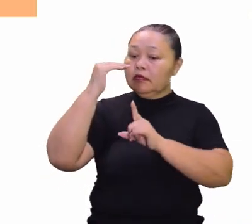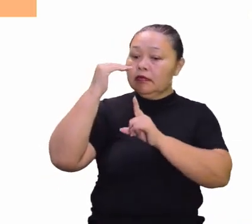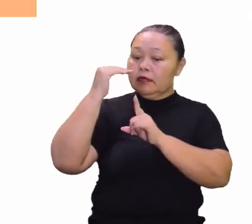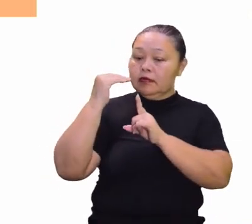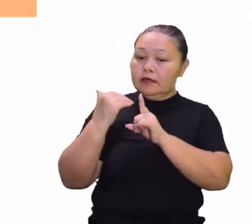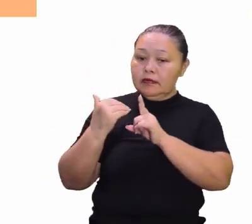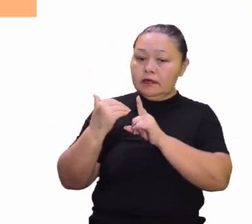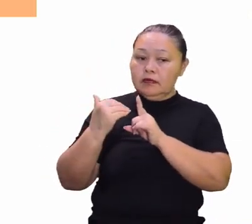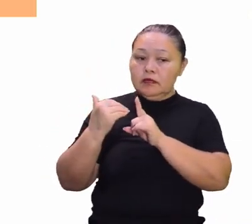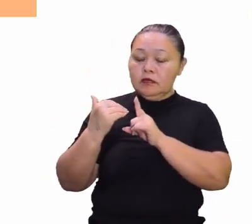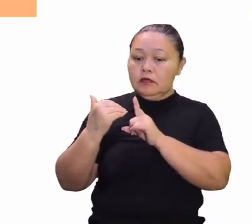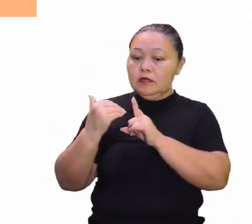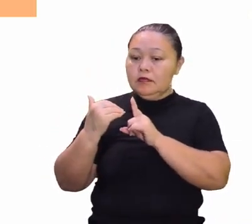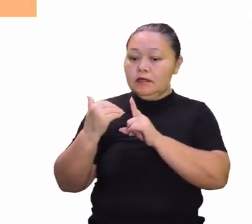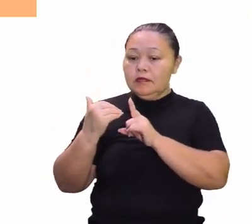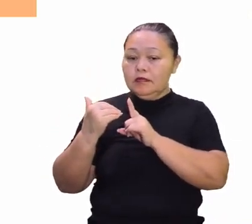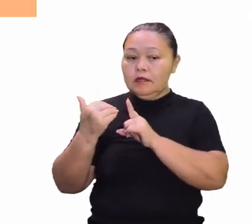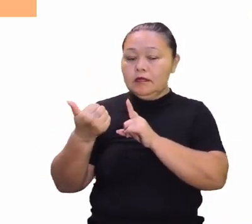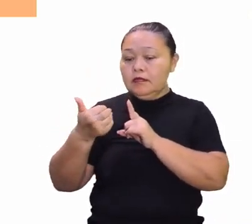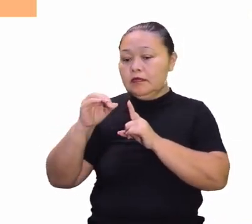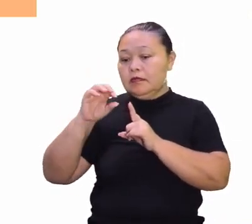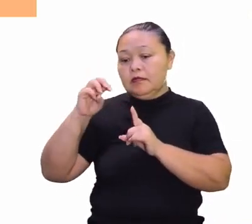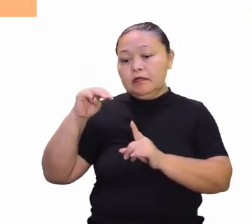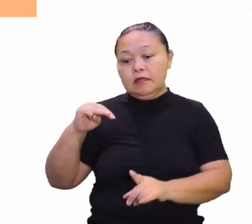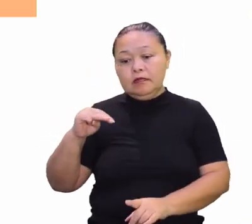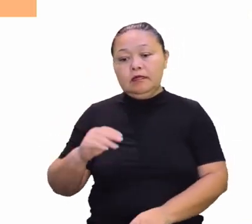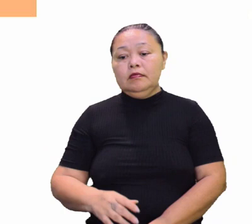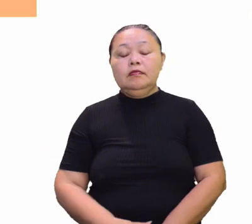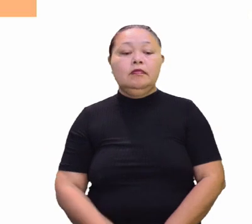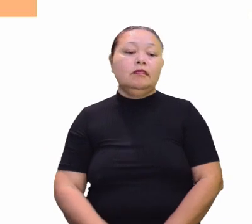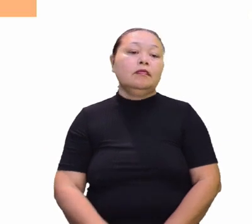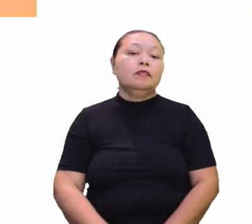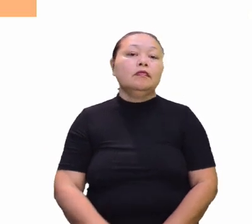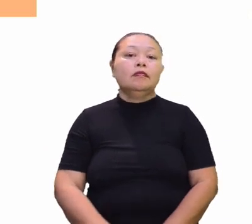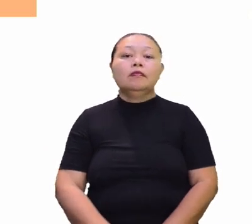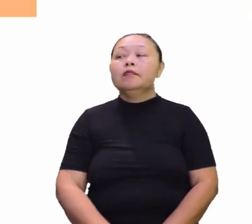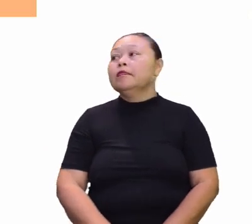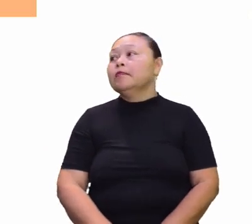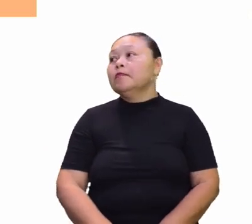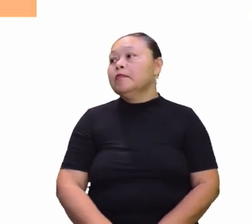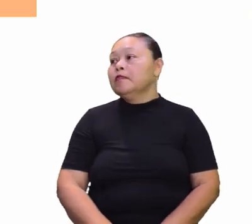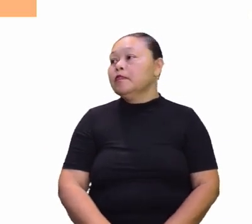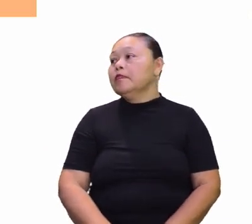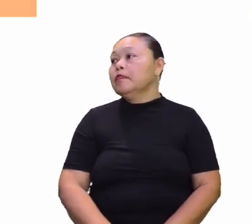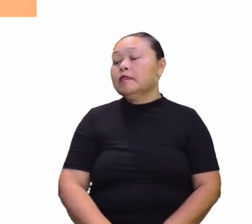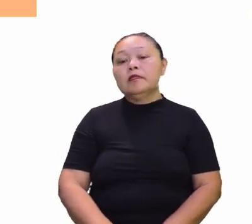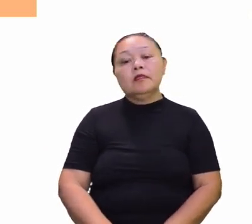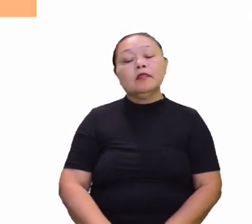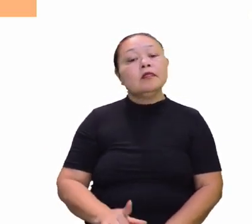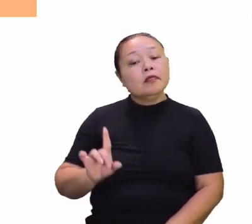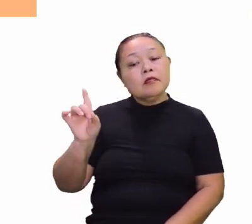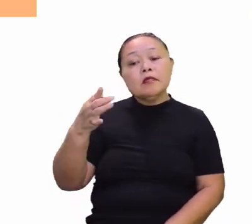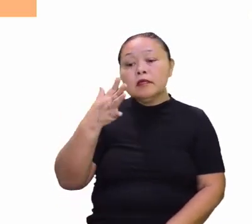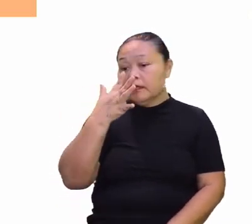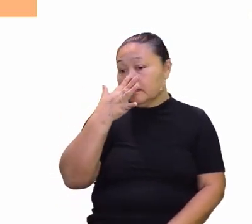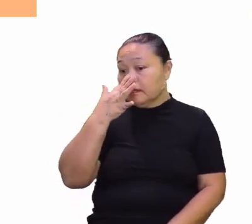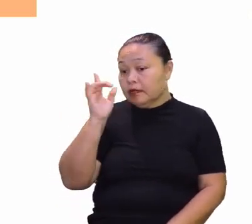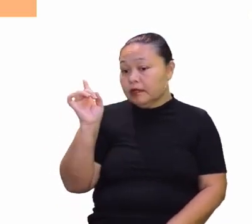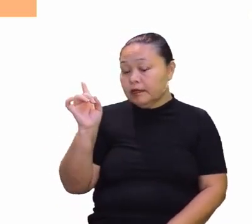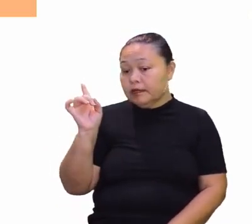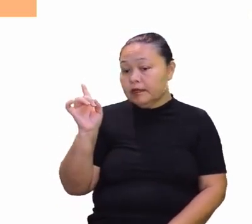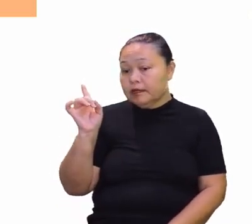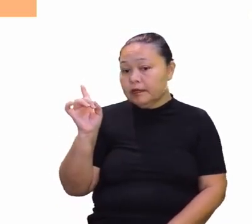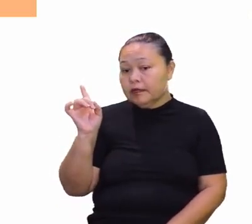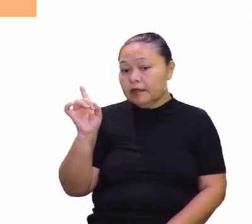4% abaixo de 100 metros. Muito bem. Isso. Então, a gente observa, né,